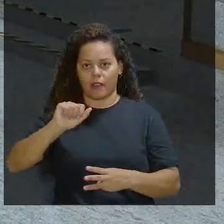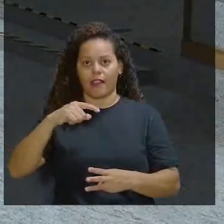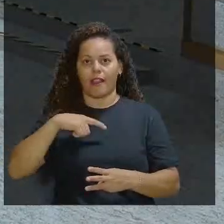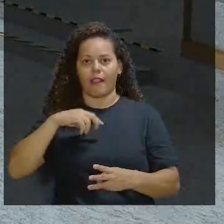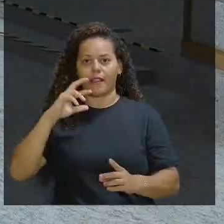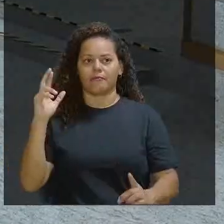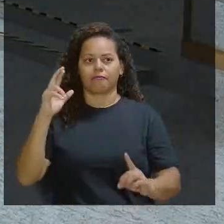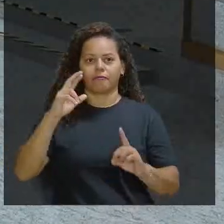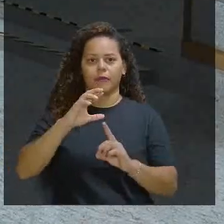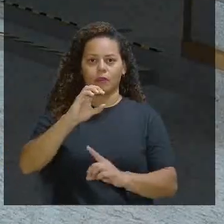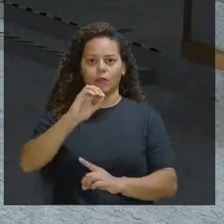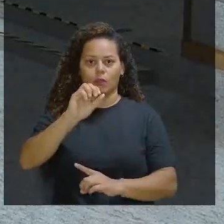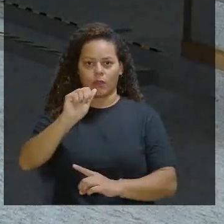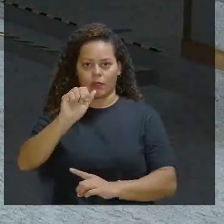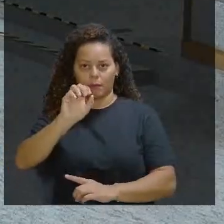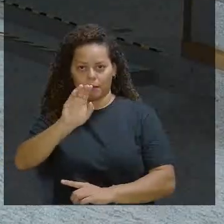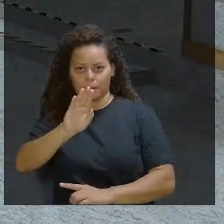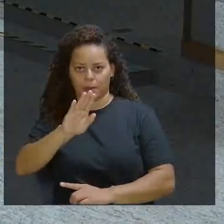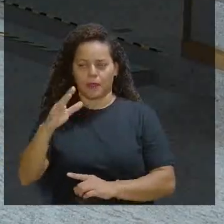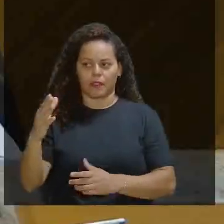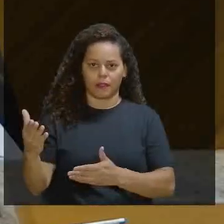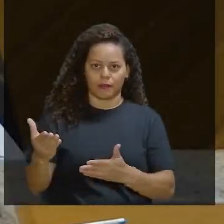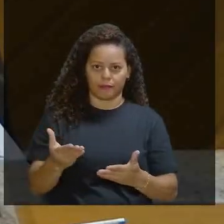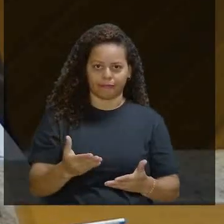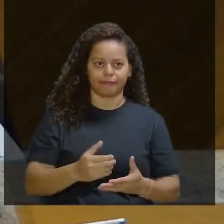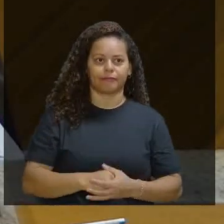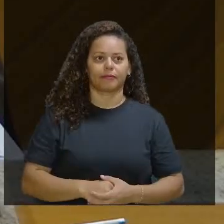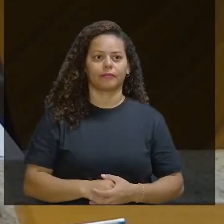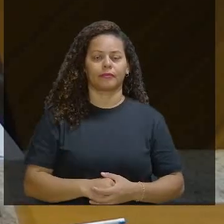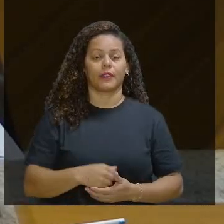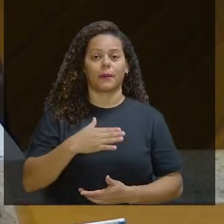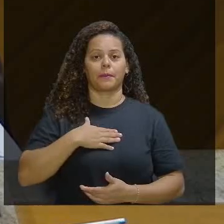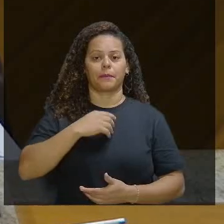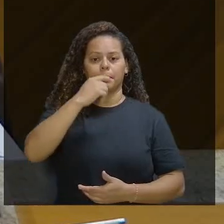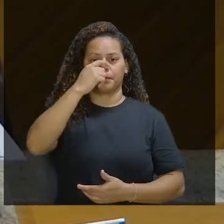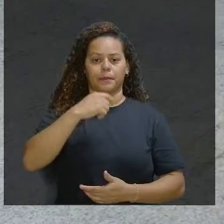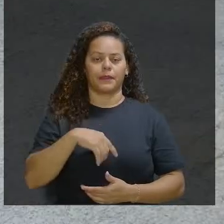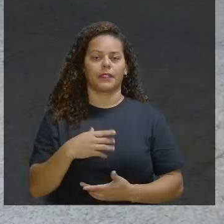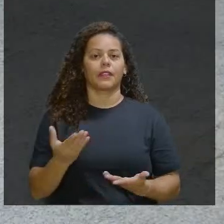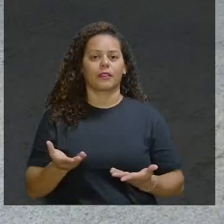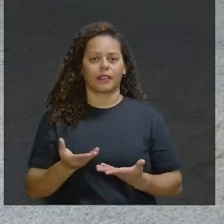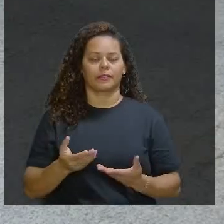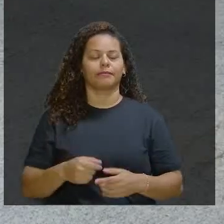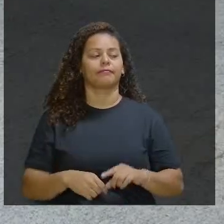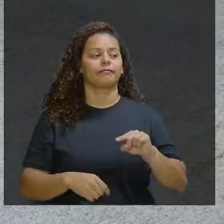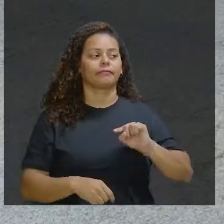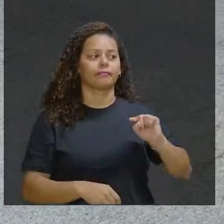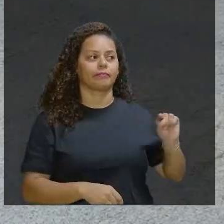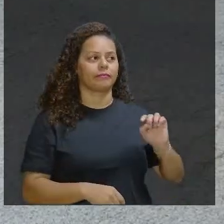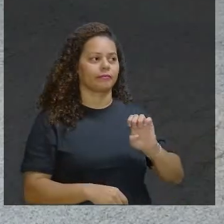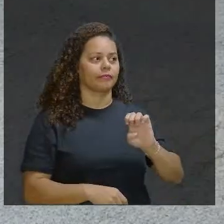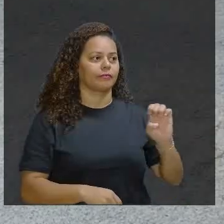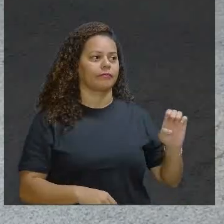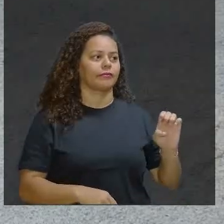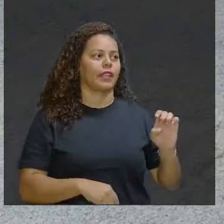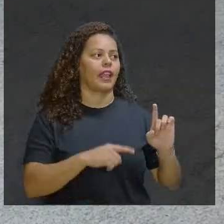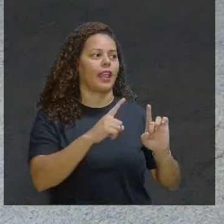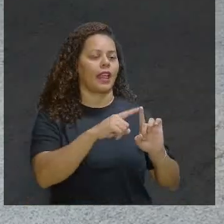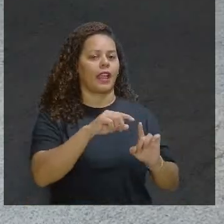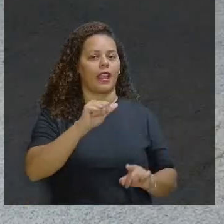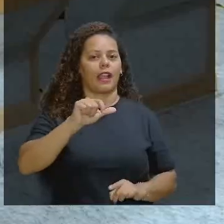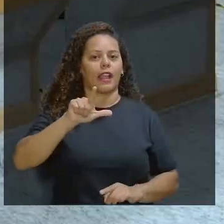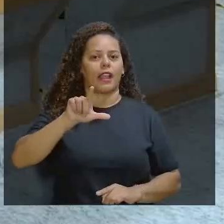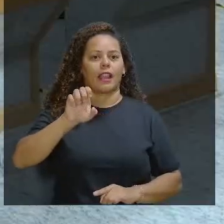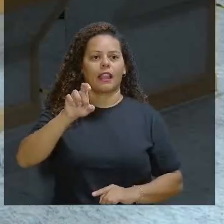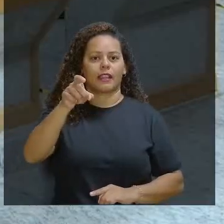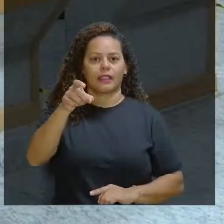dos Advogados junto à Justiça Eleitoral, e à minha esquerda está o juiz Alex Lamy,